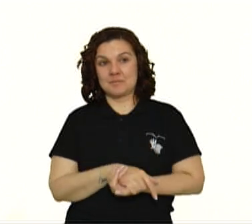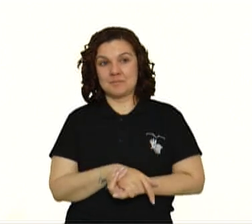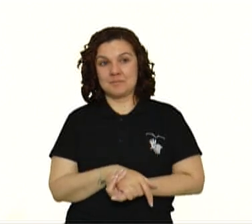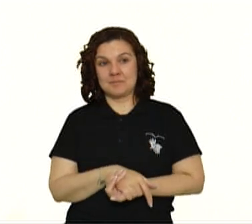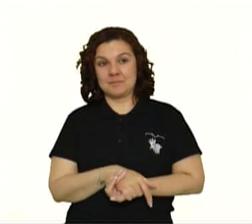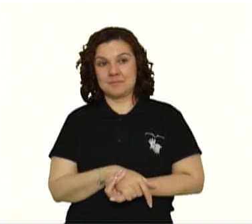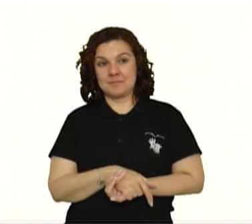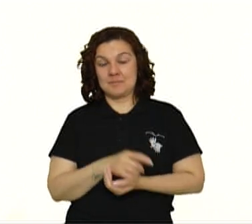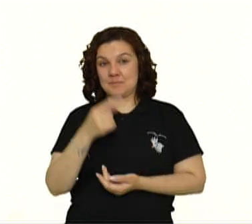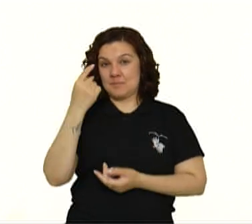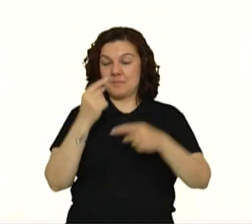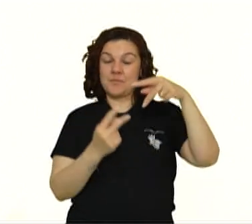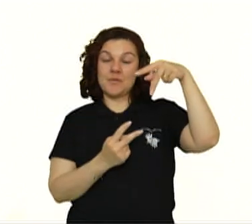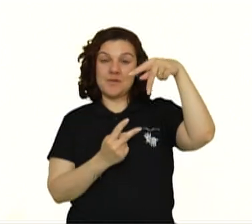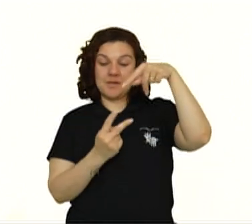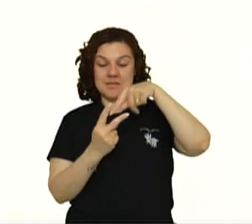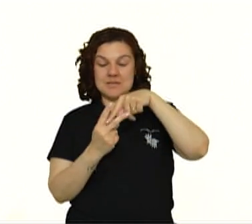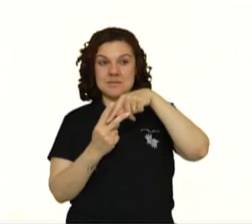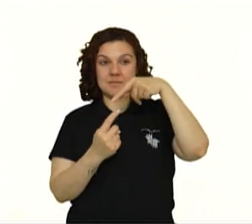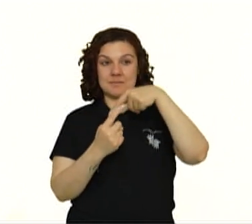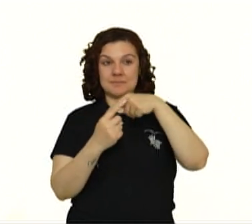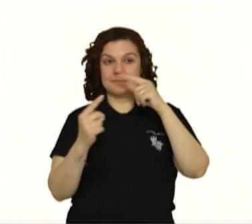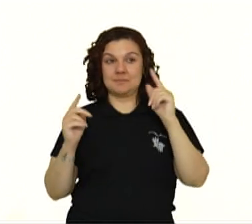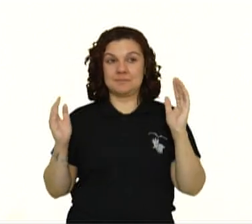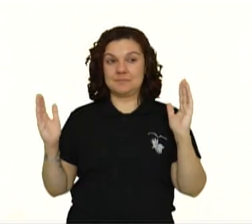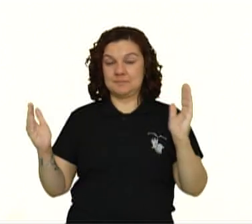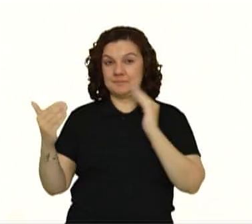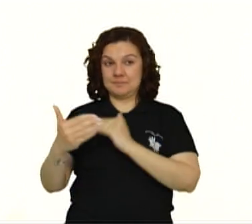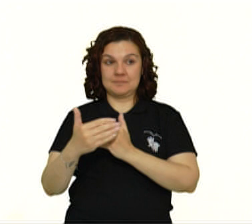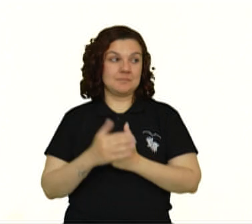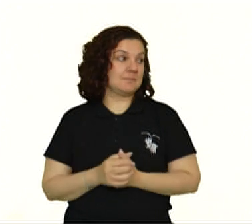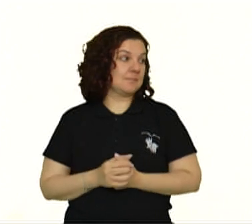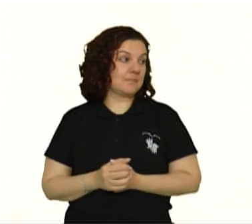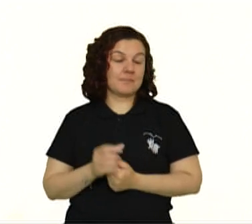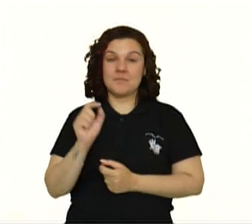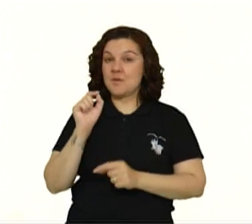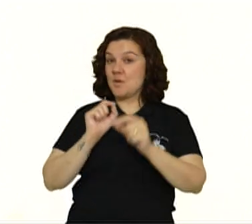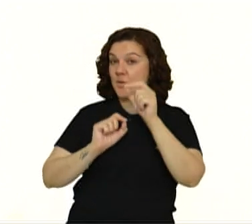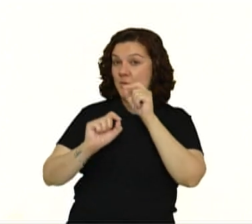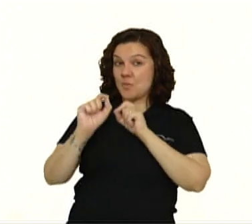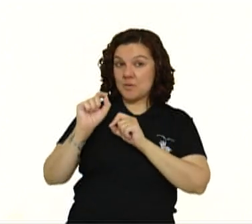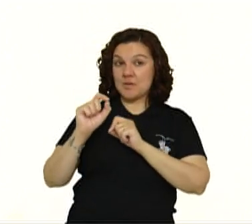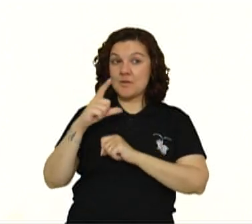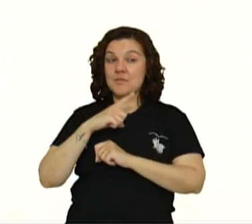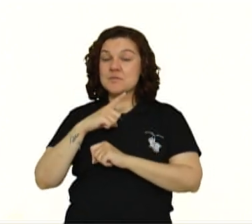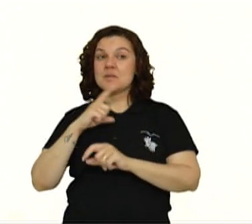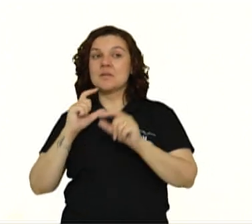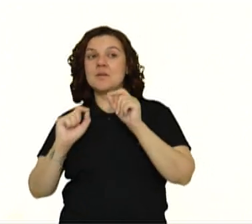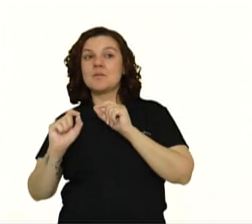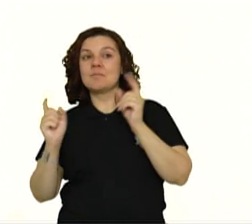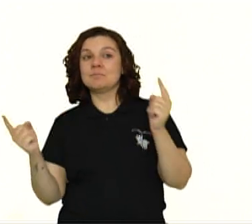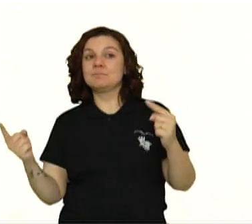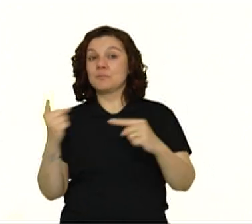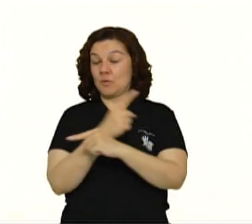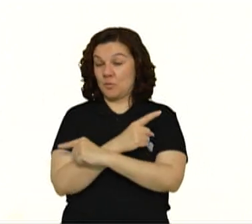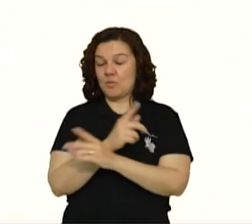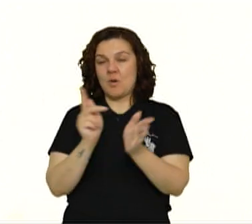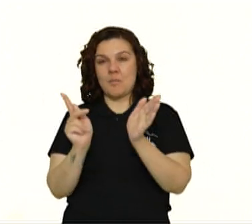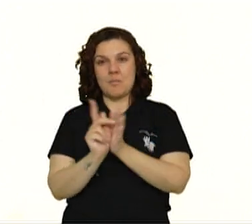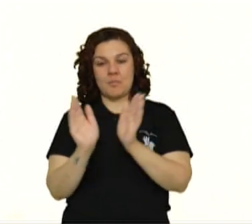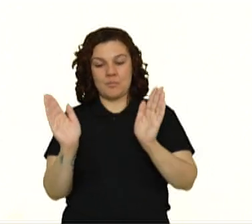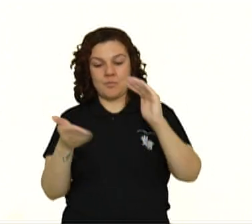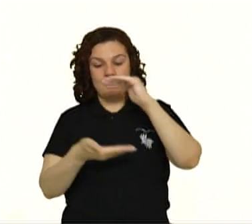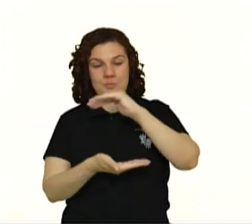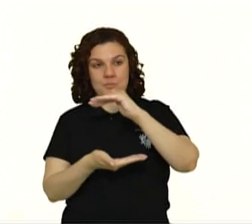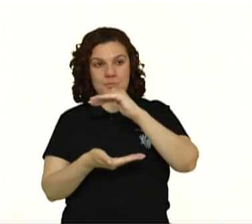Um em cima, um embaixo, quatro na lateral. Então, aqui o que você tem? Você tem o contrário do cubo. Se